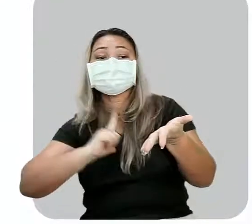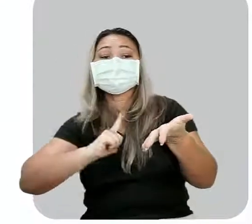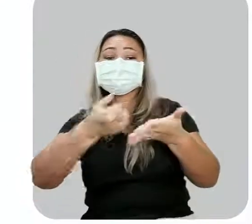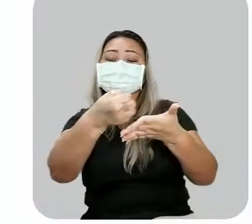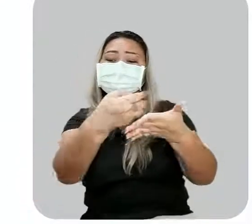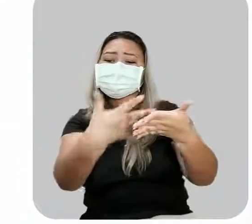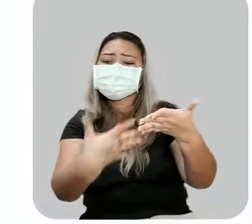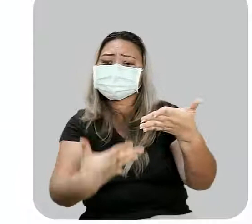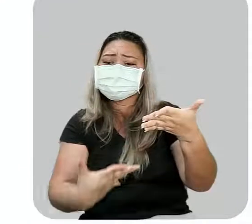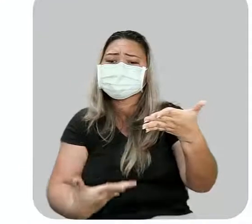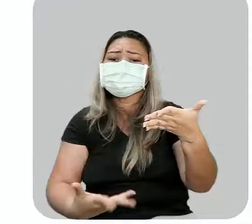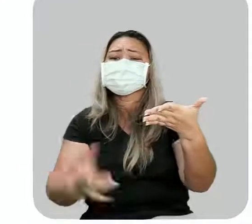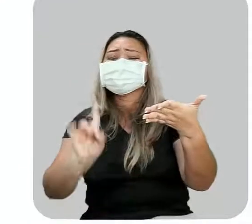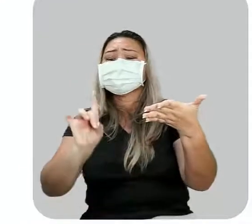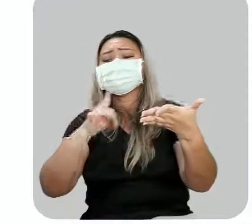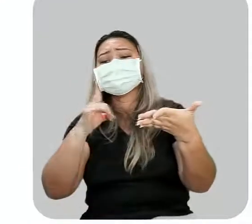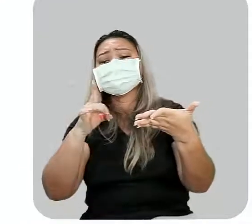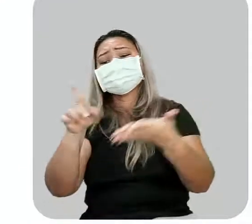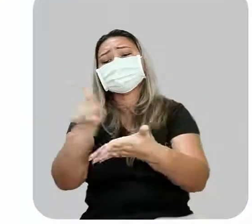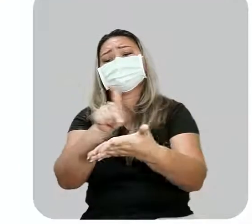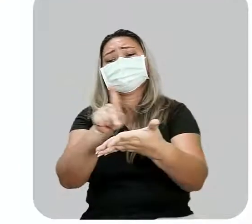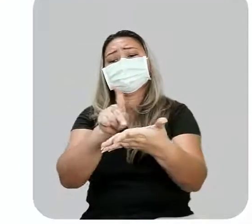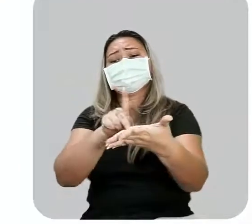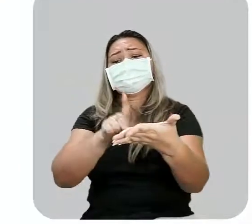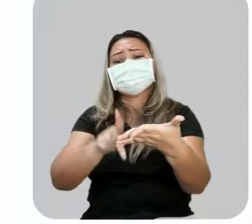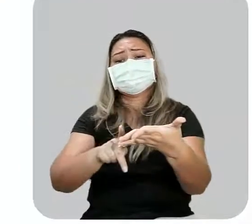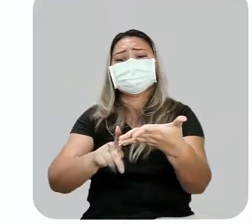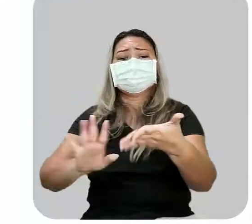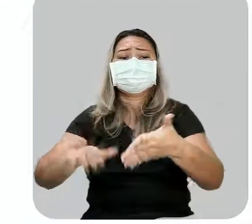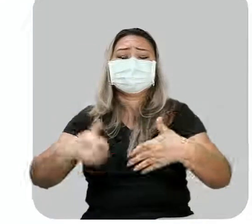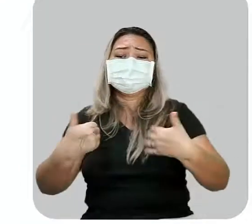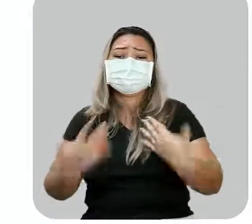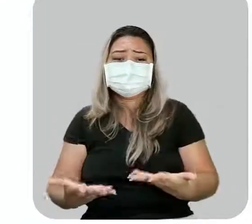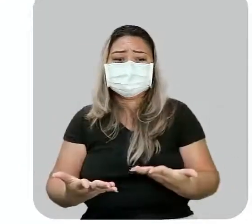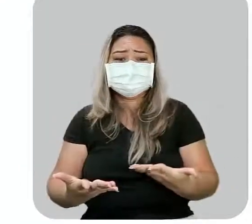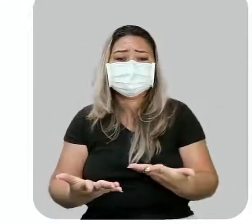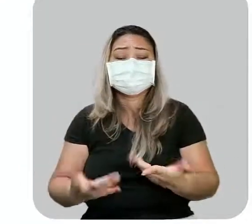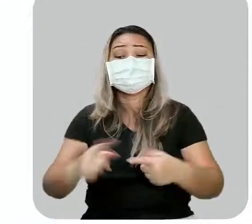grandes romancistas e poetas.